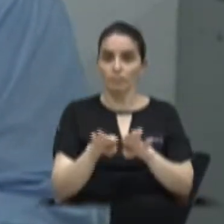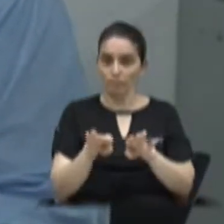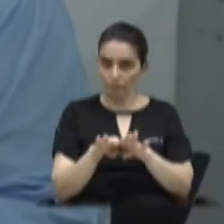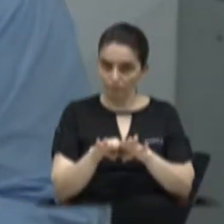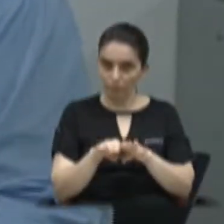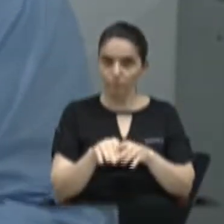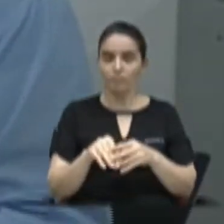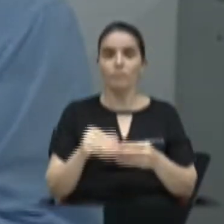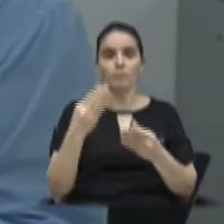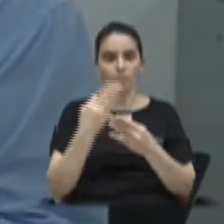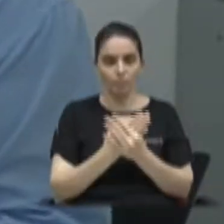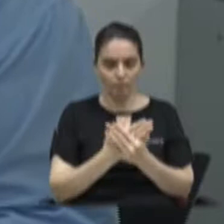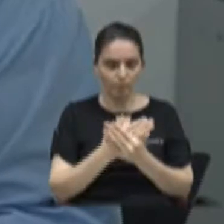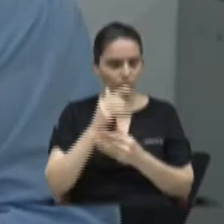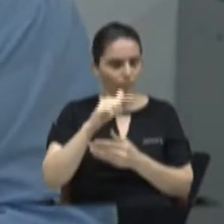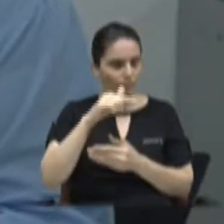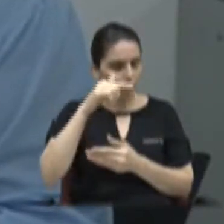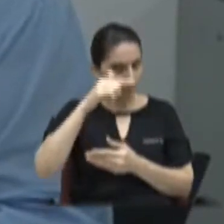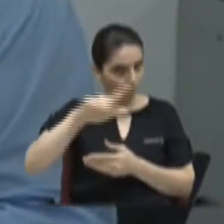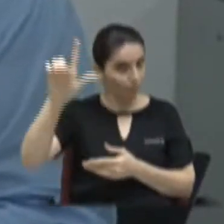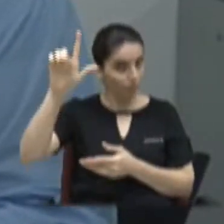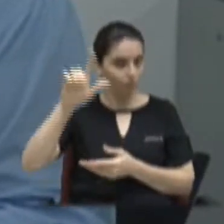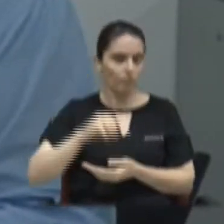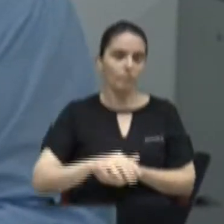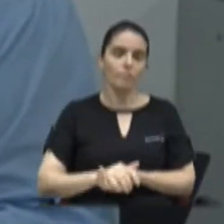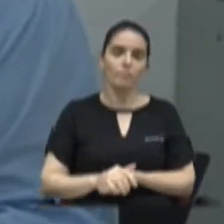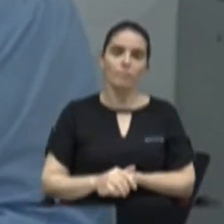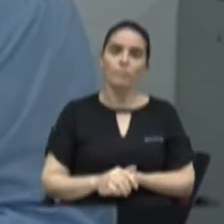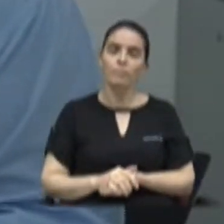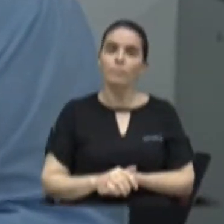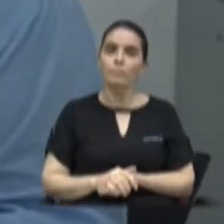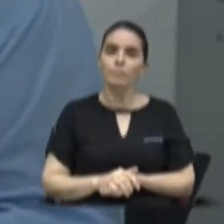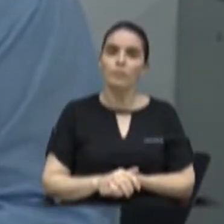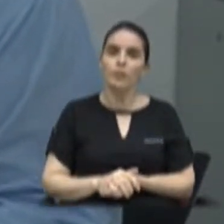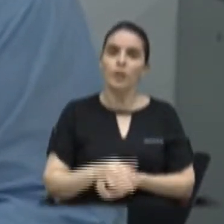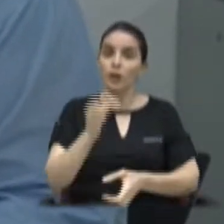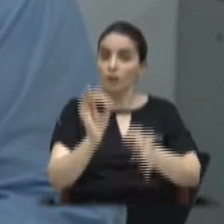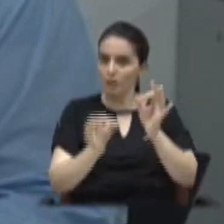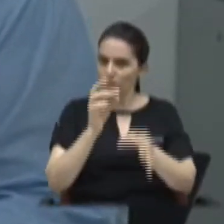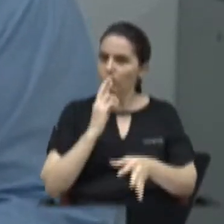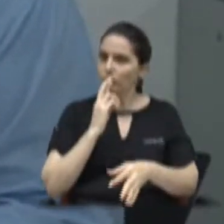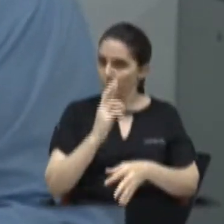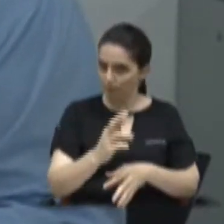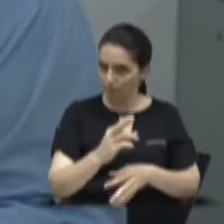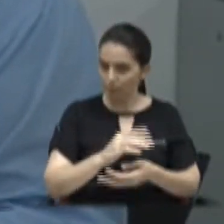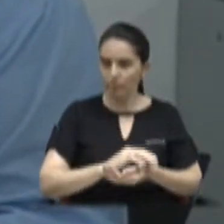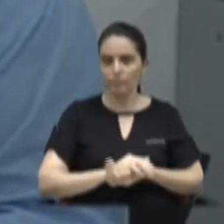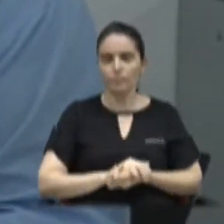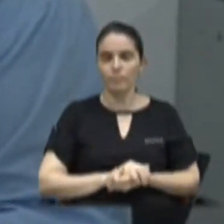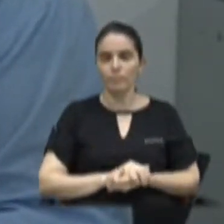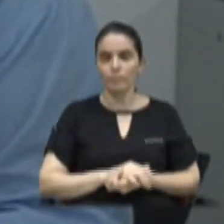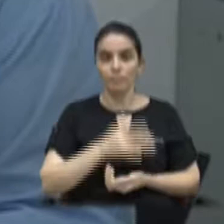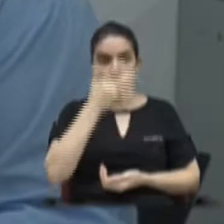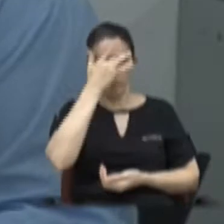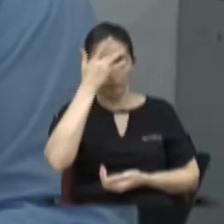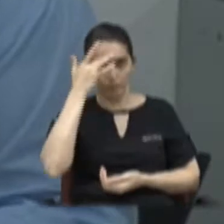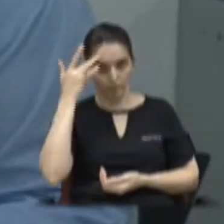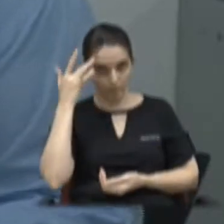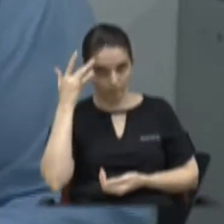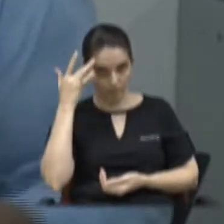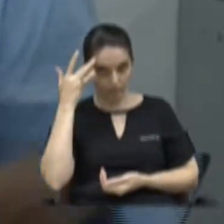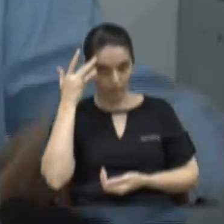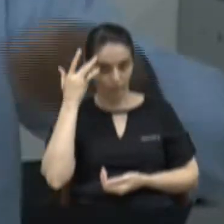mas um outro consumidor. Olha a resposta do juiz. Tendo o usuário em cargos legais para